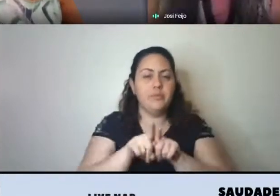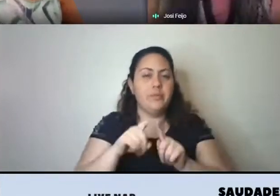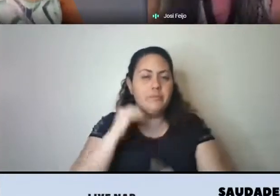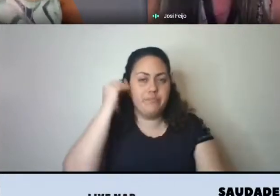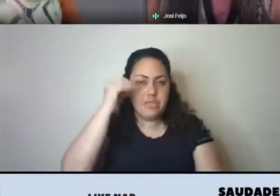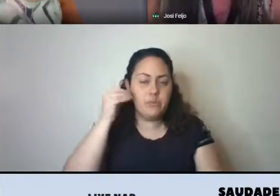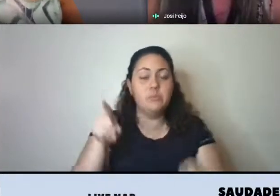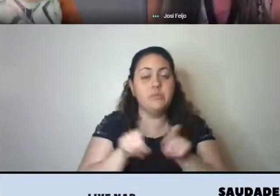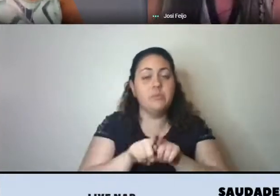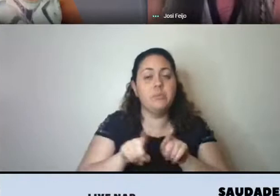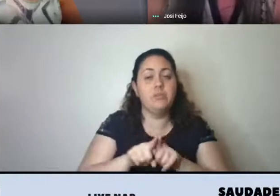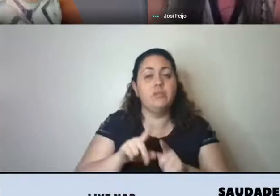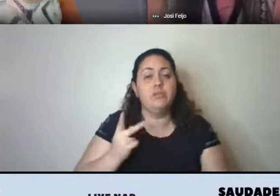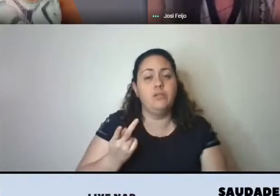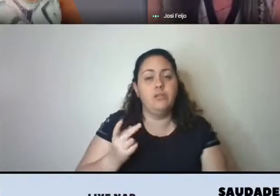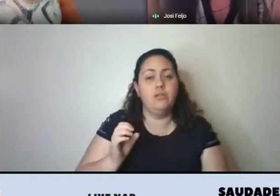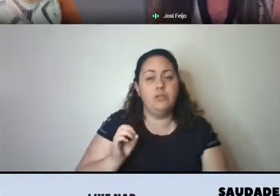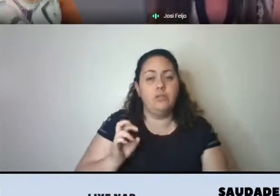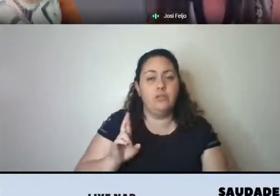muito importante.